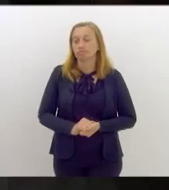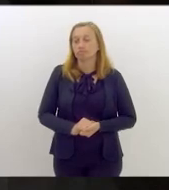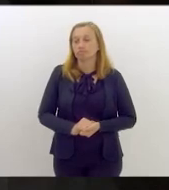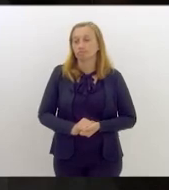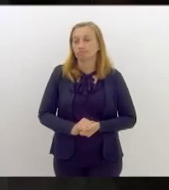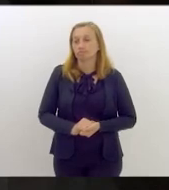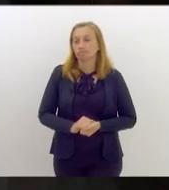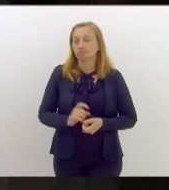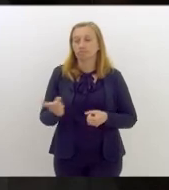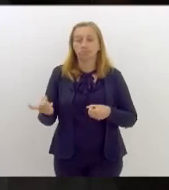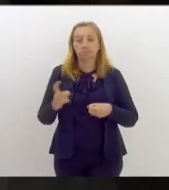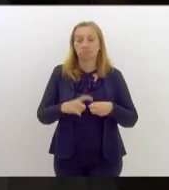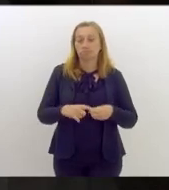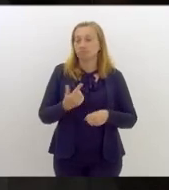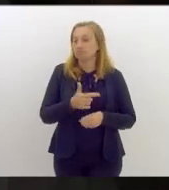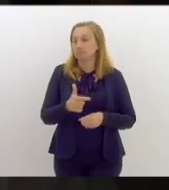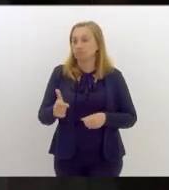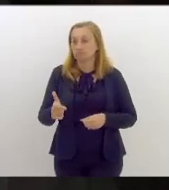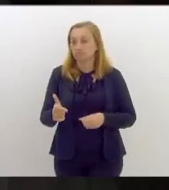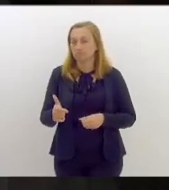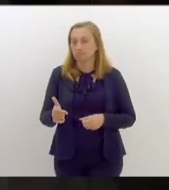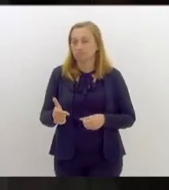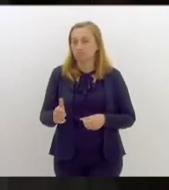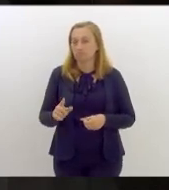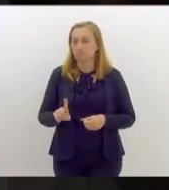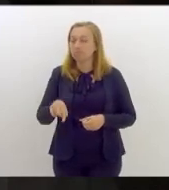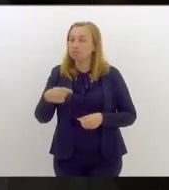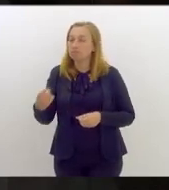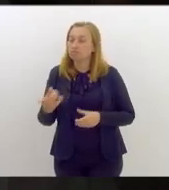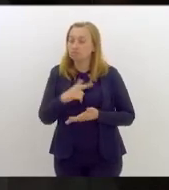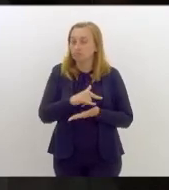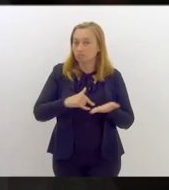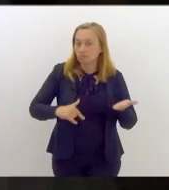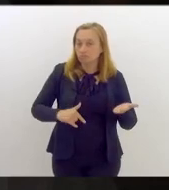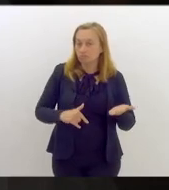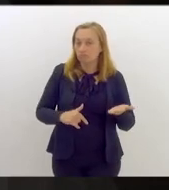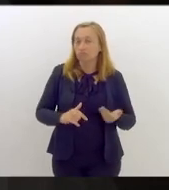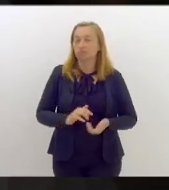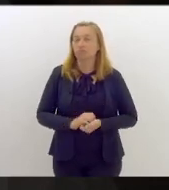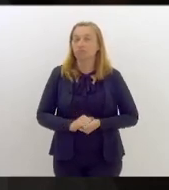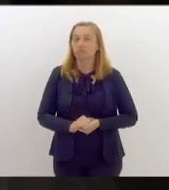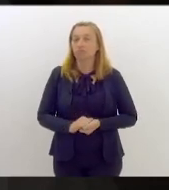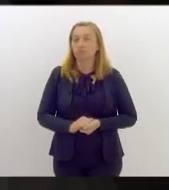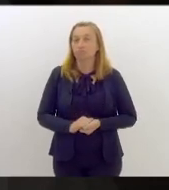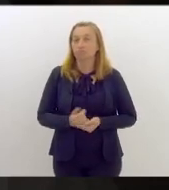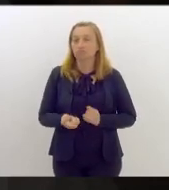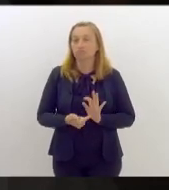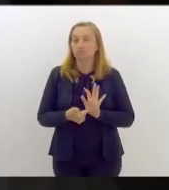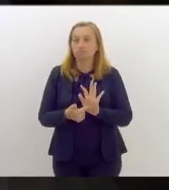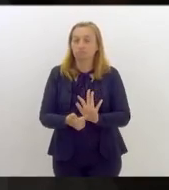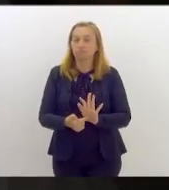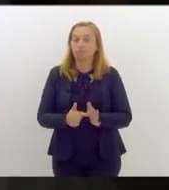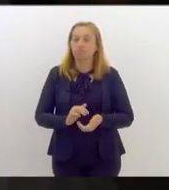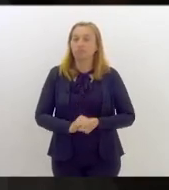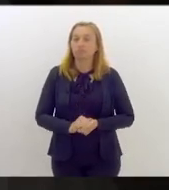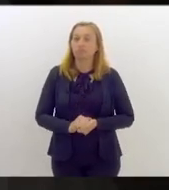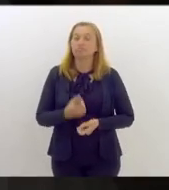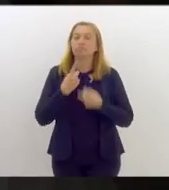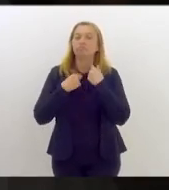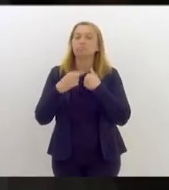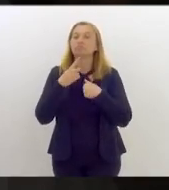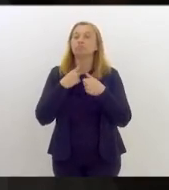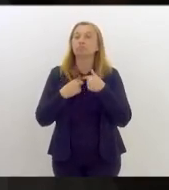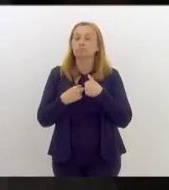esses municípios e sem qualquer outro documento que mostrasse o